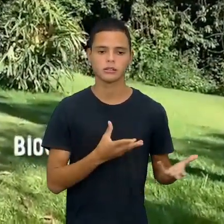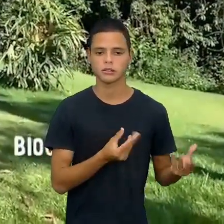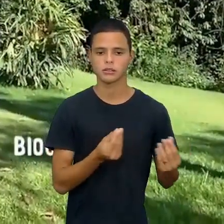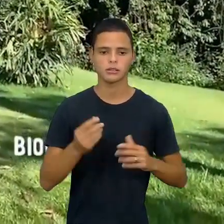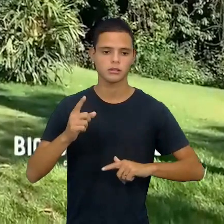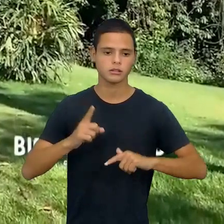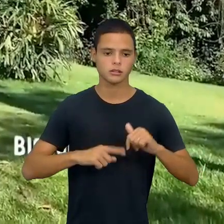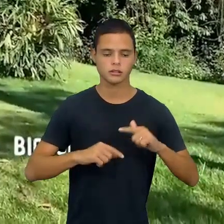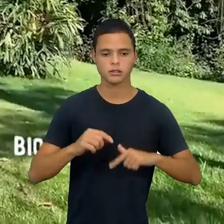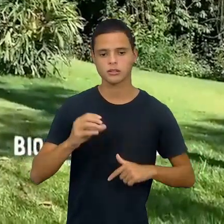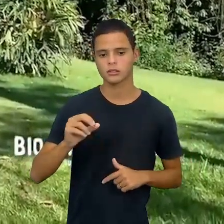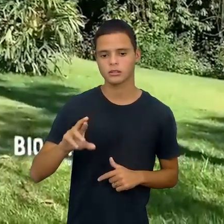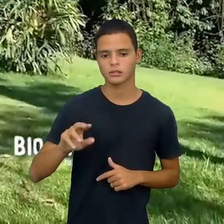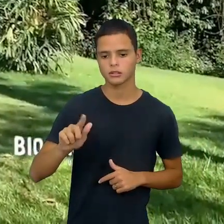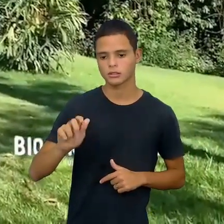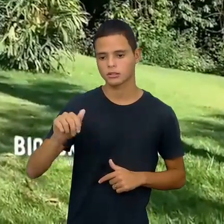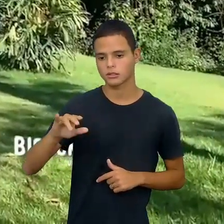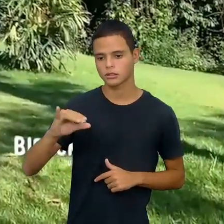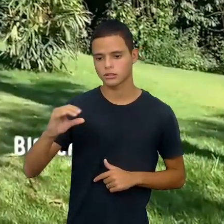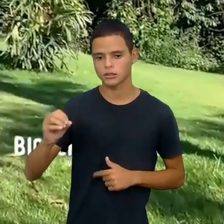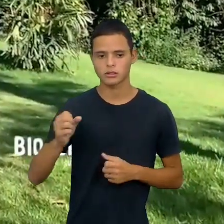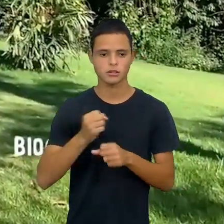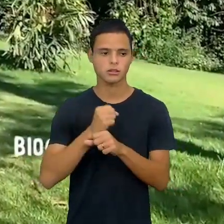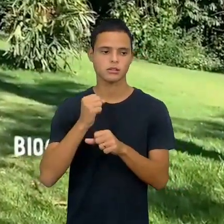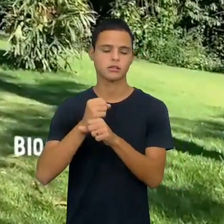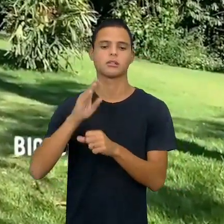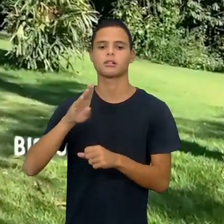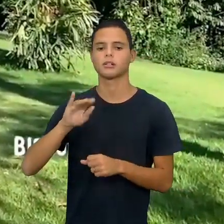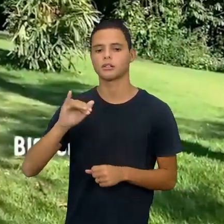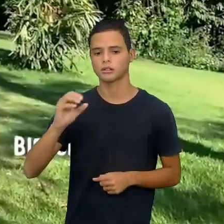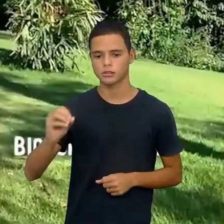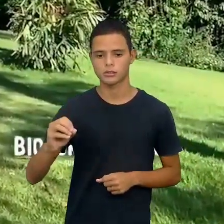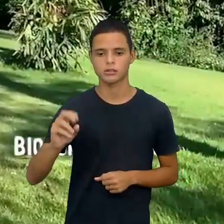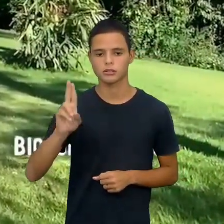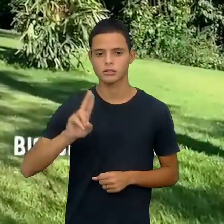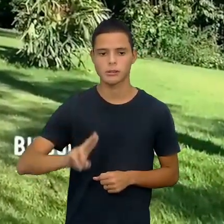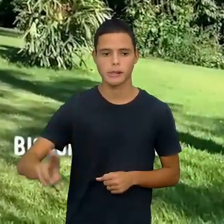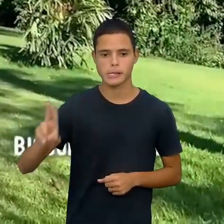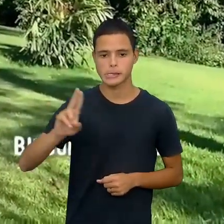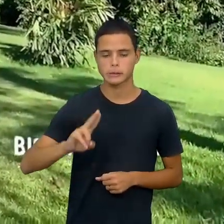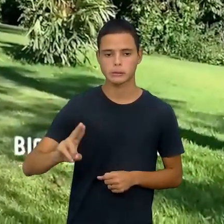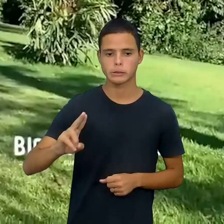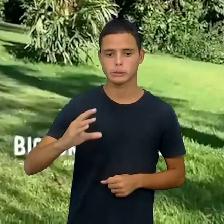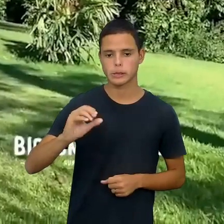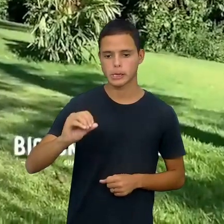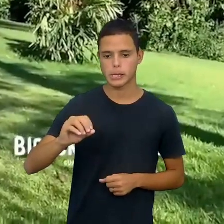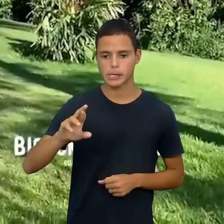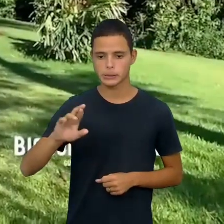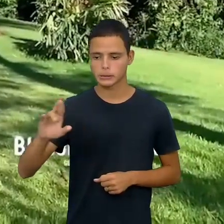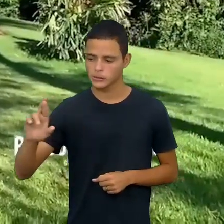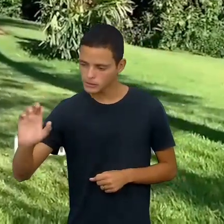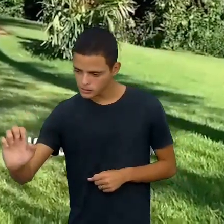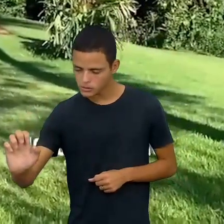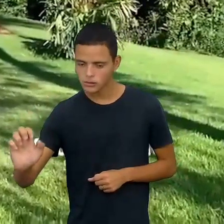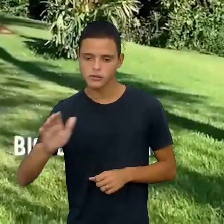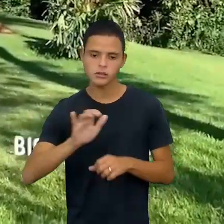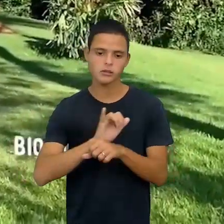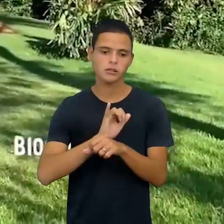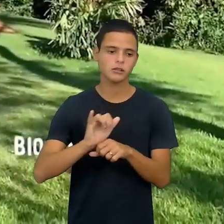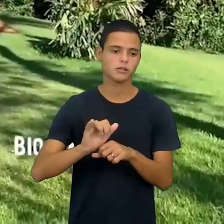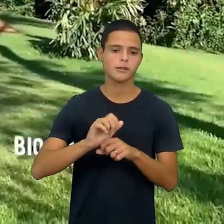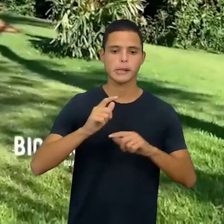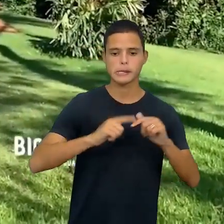material orgânico feito de bioconstrução. Nós utilizamos a técnica do cobre para fazer a nossa casa e